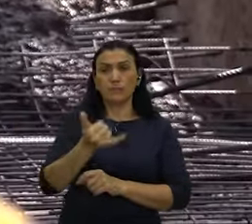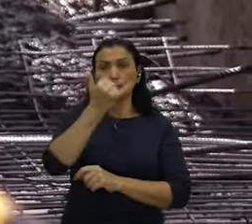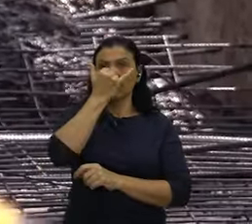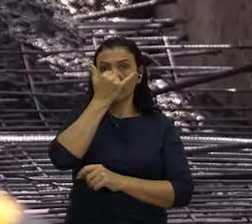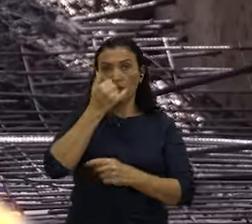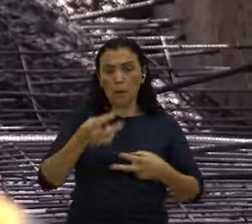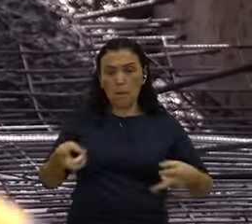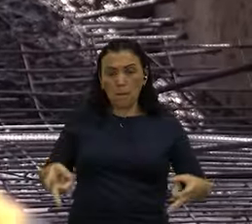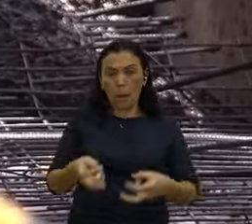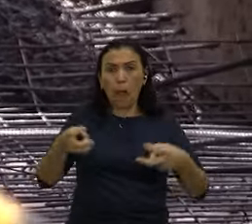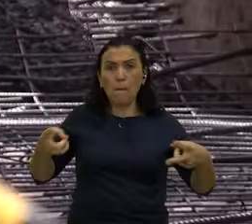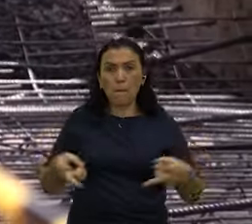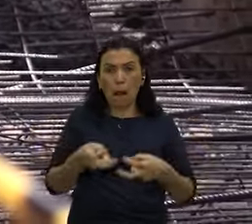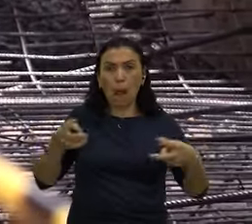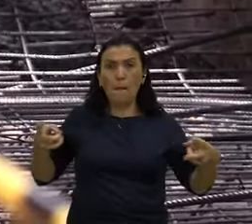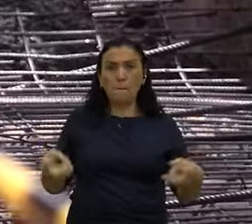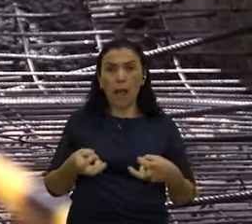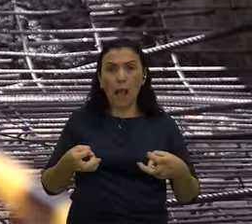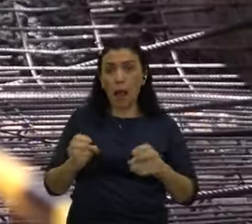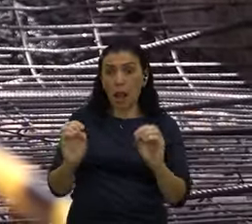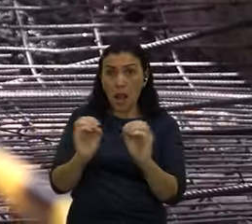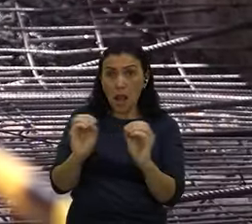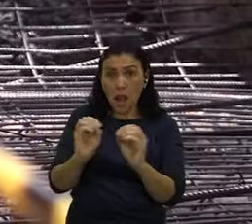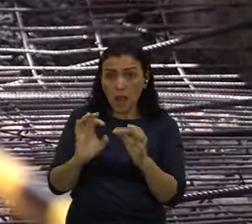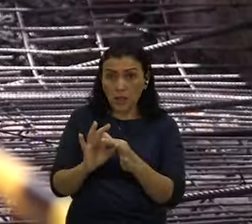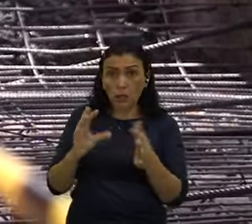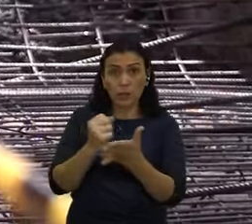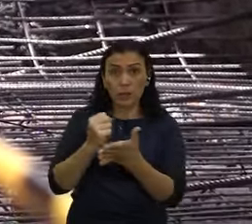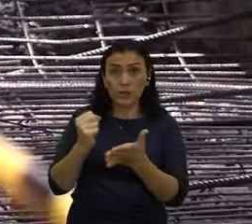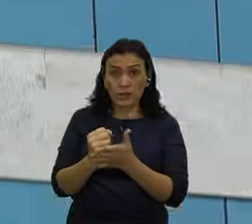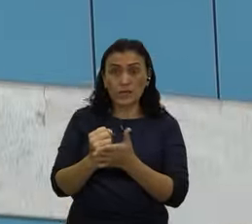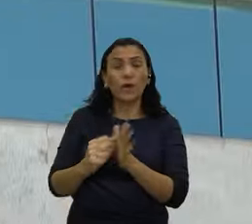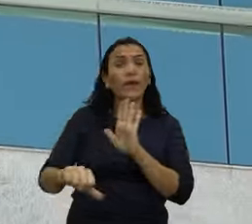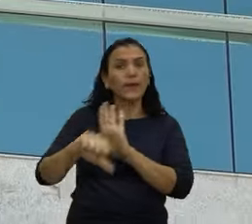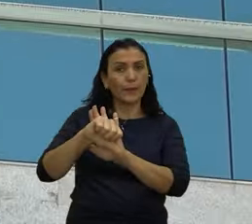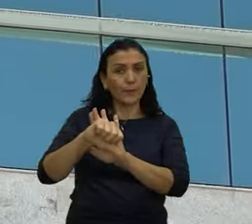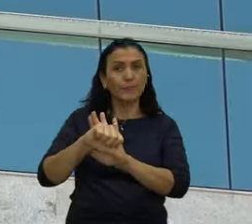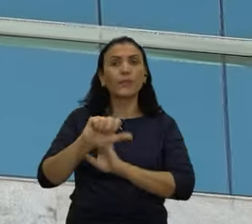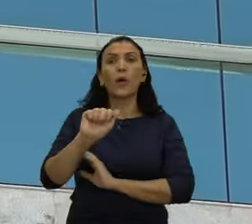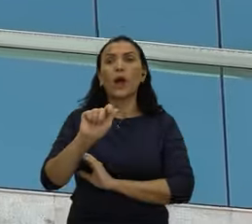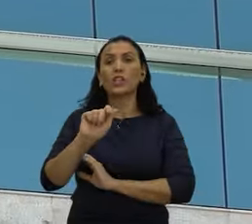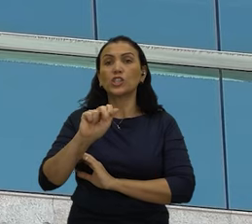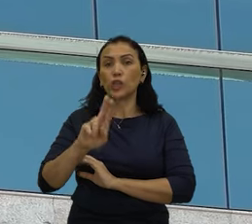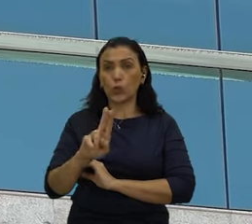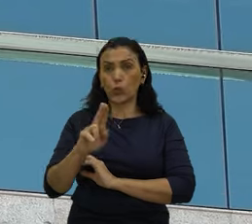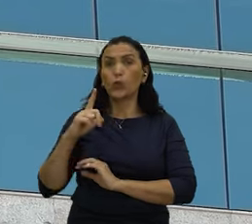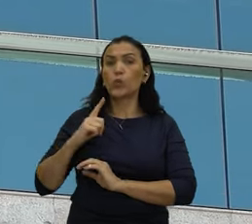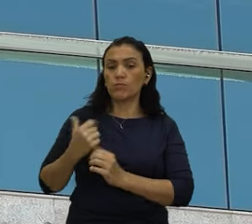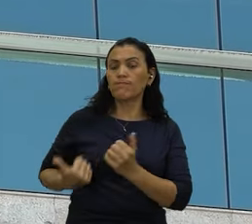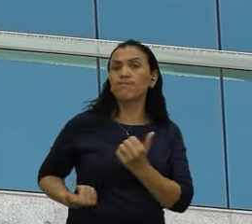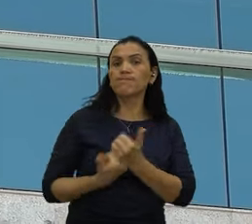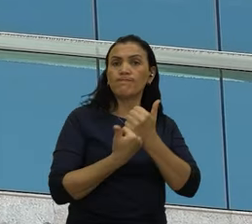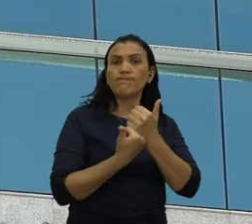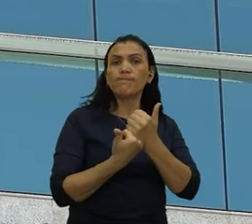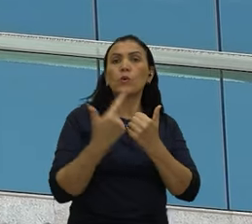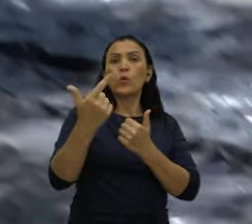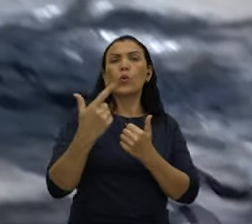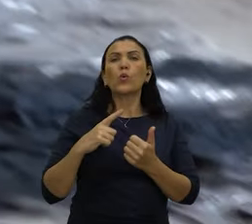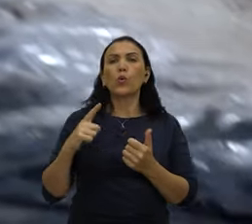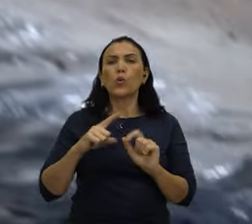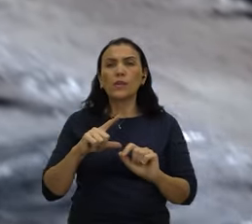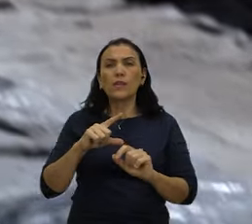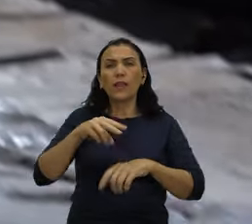seja, explorar basalto sem permissões necessárias é ilegal. A AGU teve que intervir em um caso desse tipo.